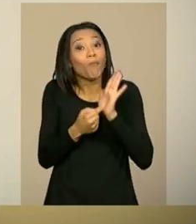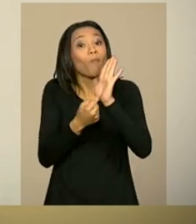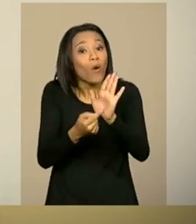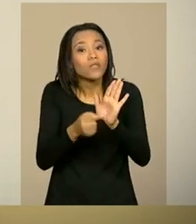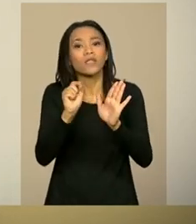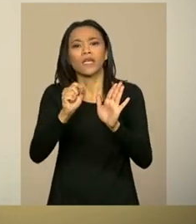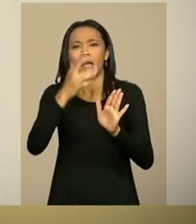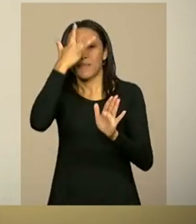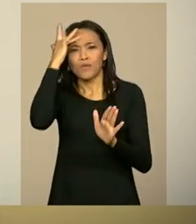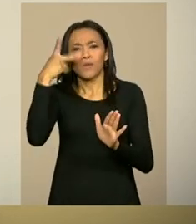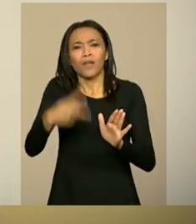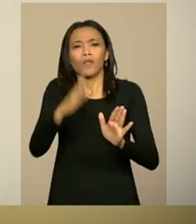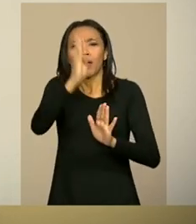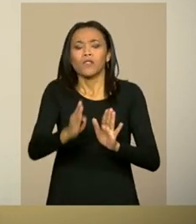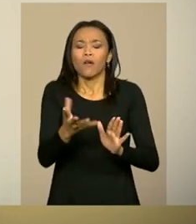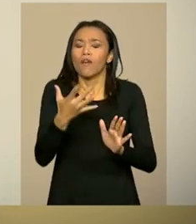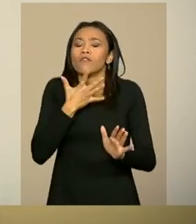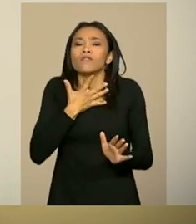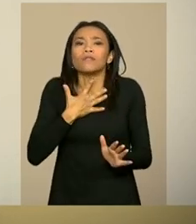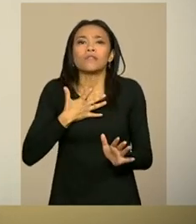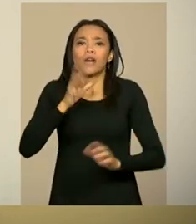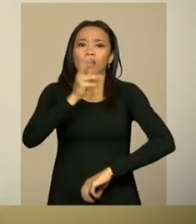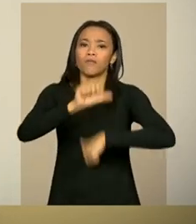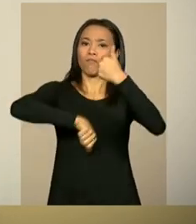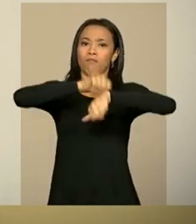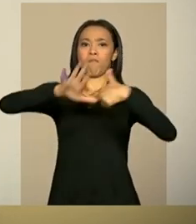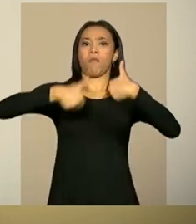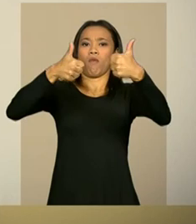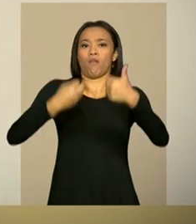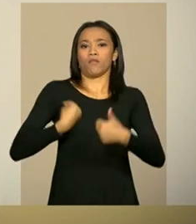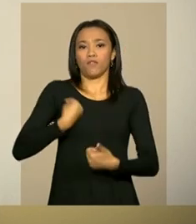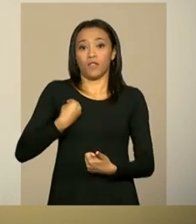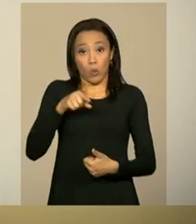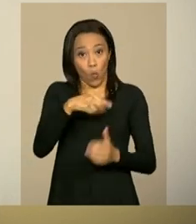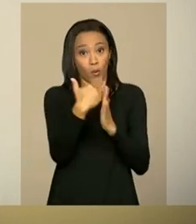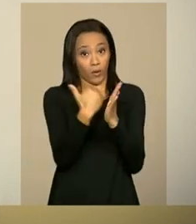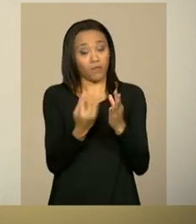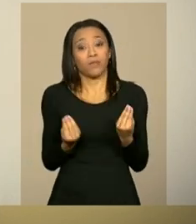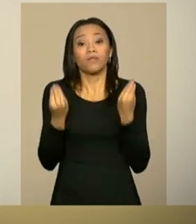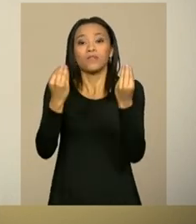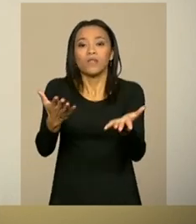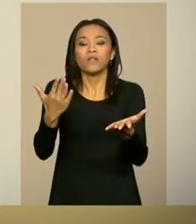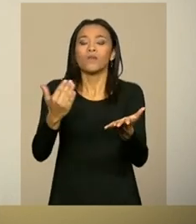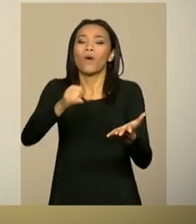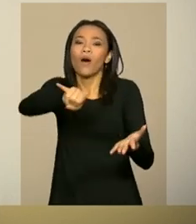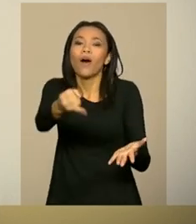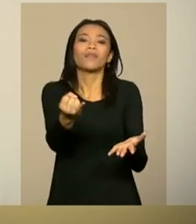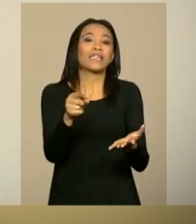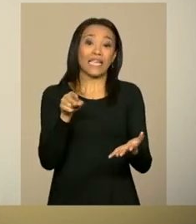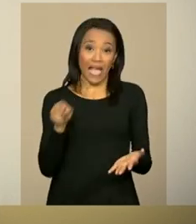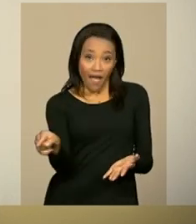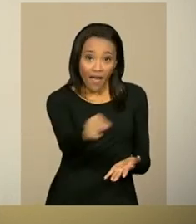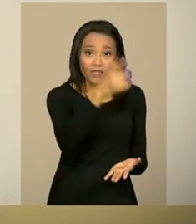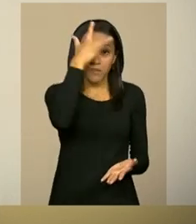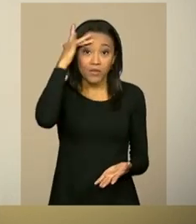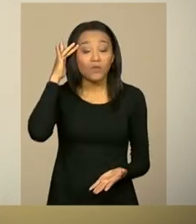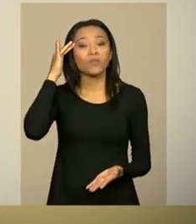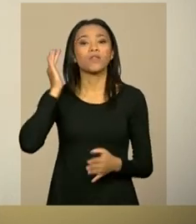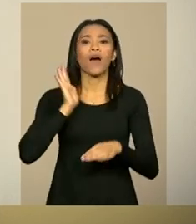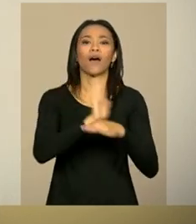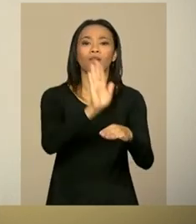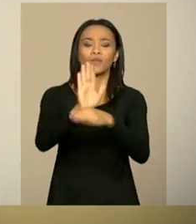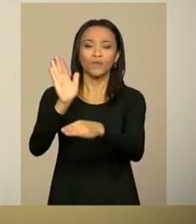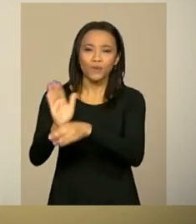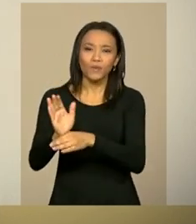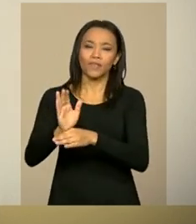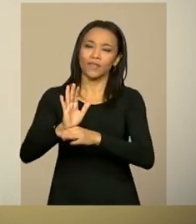tem uma grande vontade de melhorar de vida comprando até que nós estamos dando oportunidade para que essas pessoas ajudem a